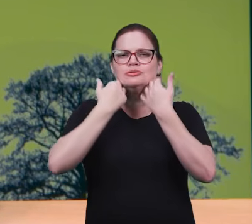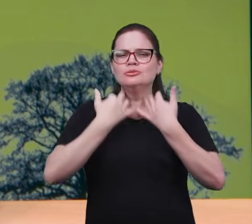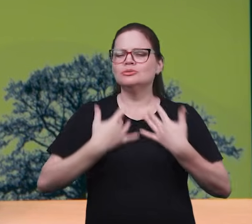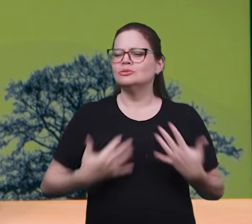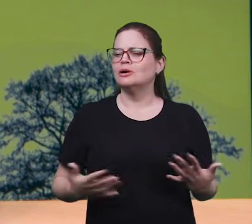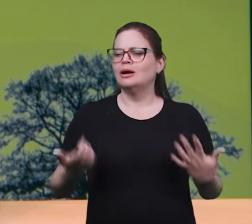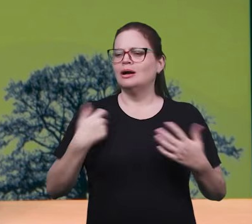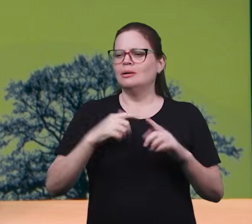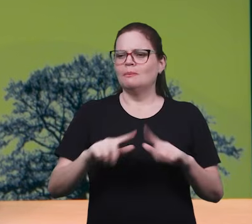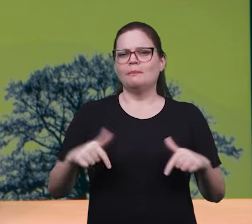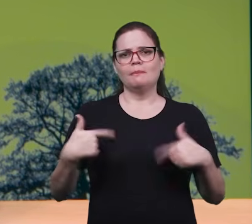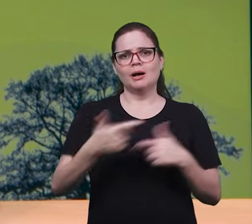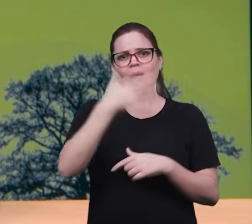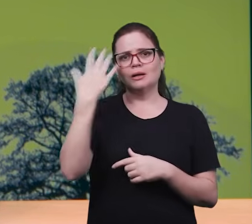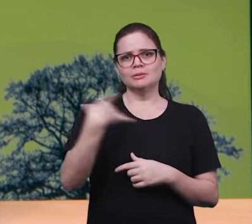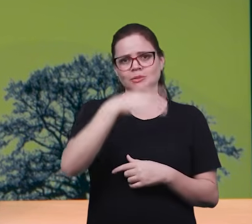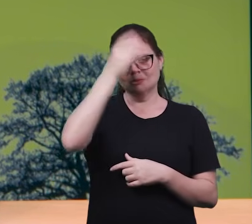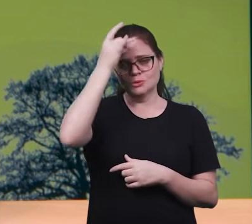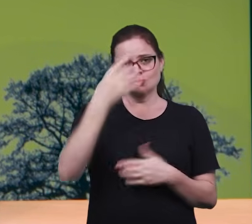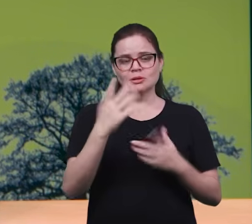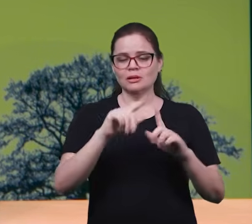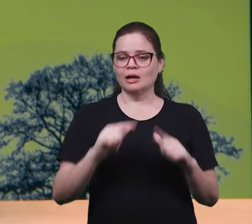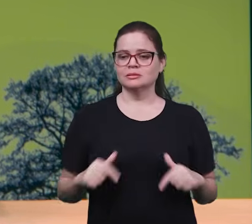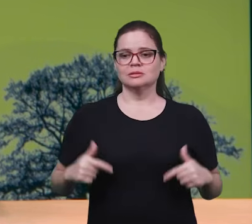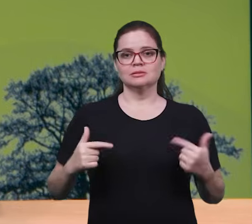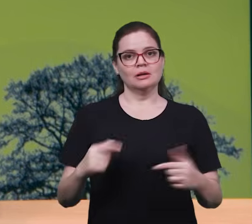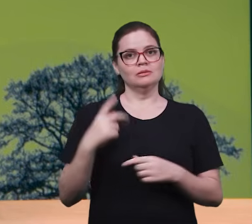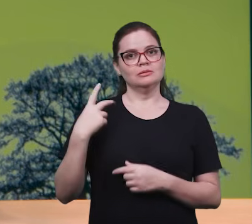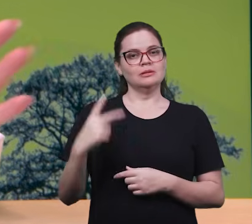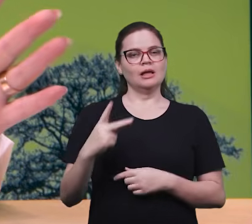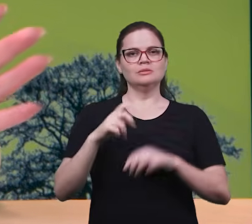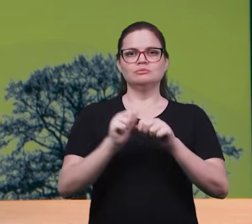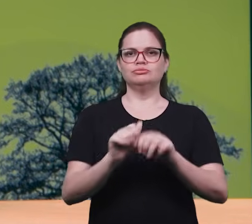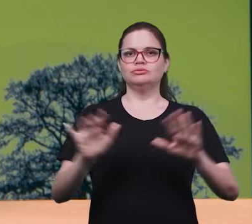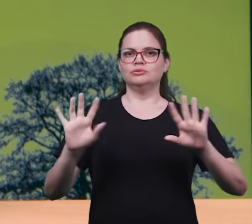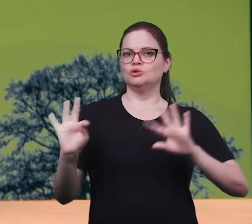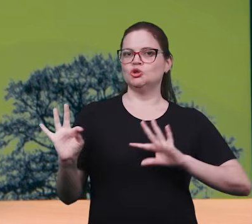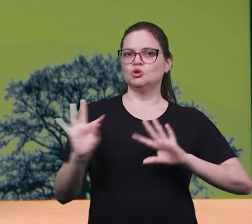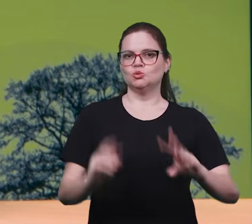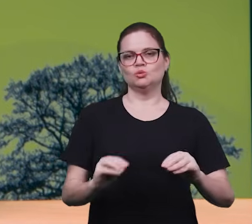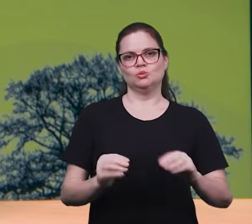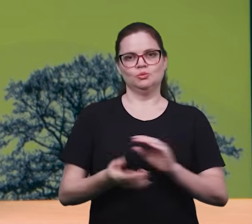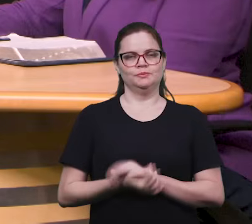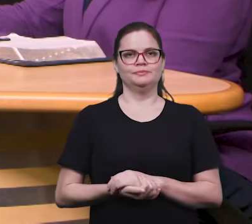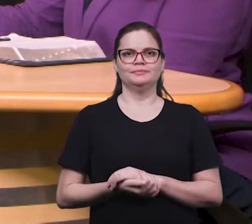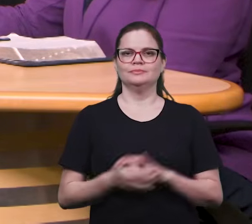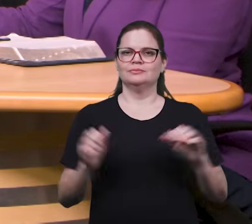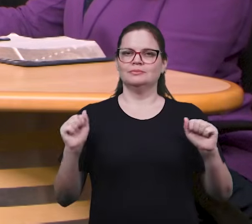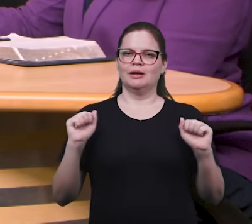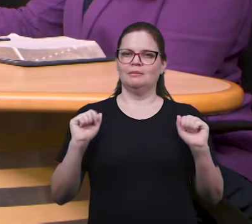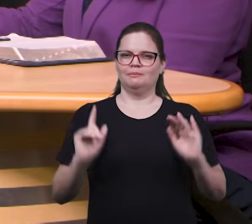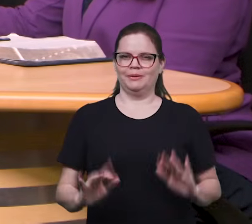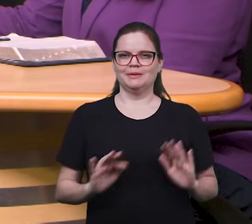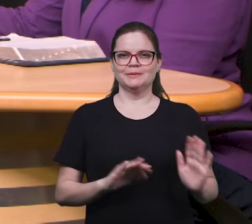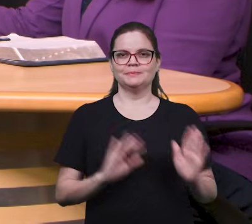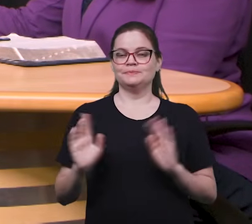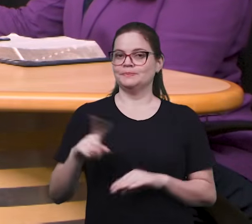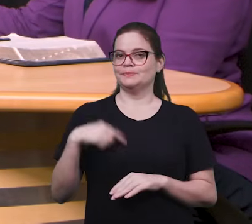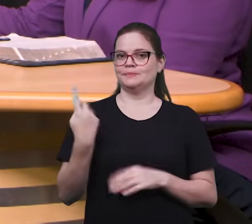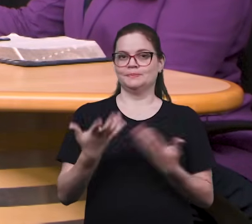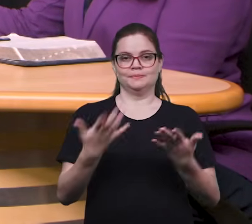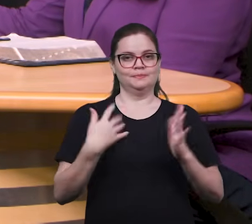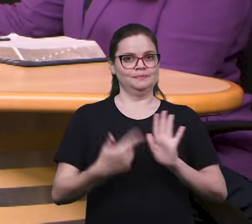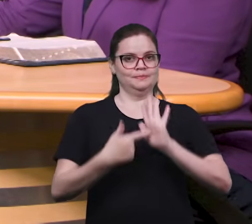a ação do Espírito Santo, a ação do Senhor, né, em difundir tudo isso para o mundo inteiro. Uma bênção. Olha, aqui nós queremos destacar